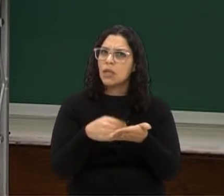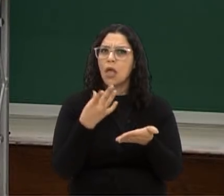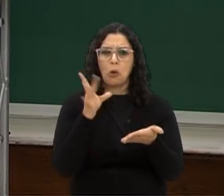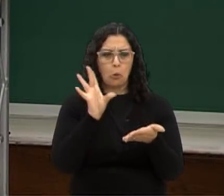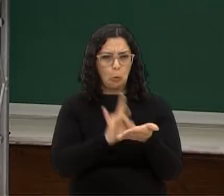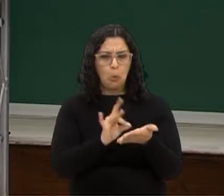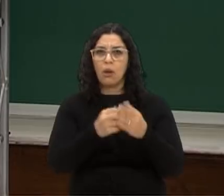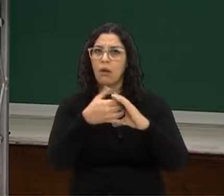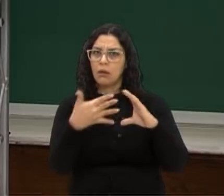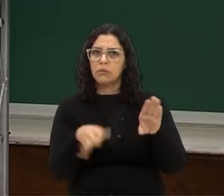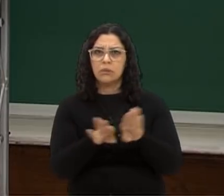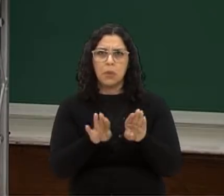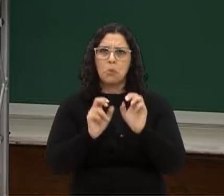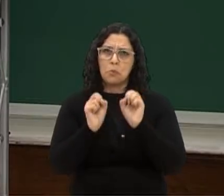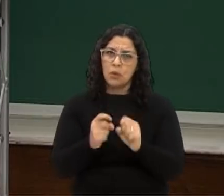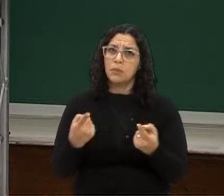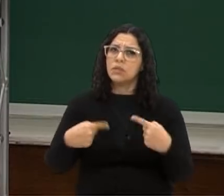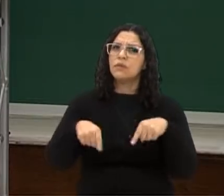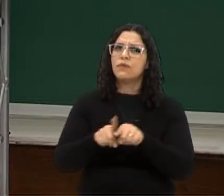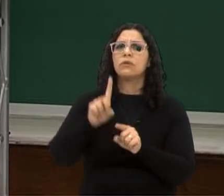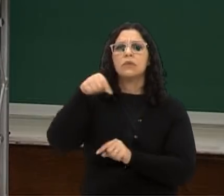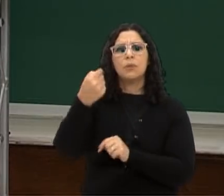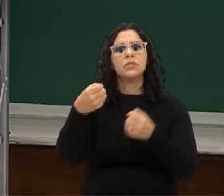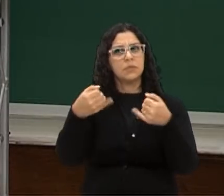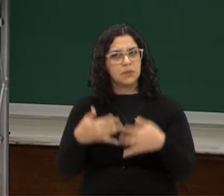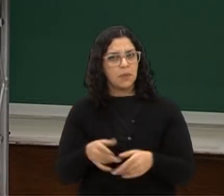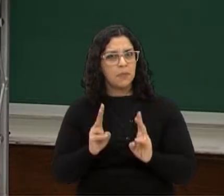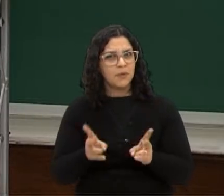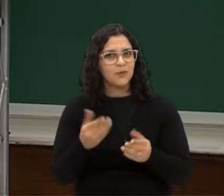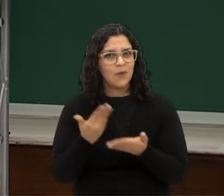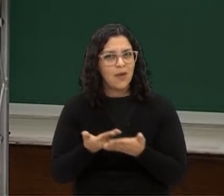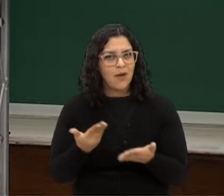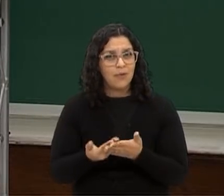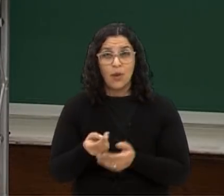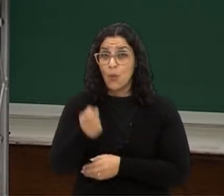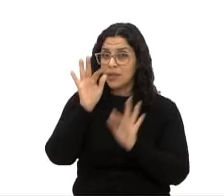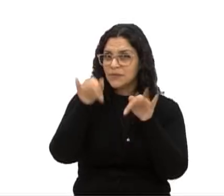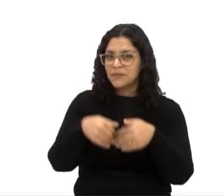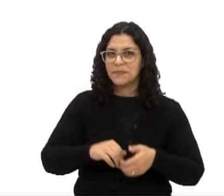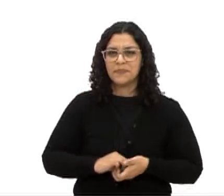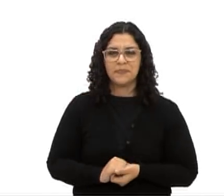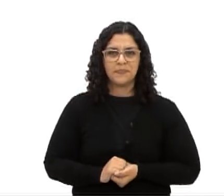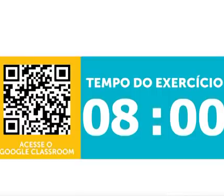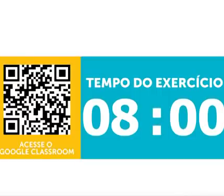algumas características e a gente volta daqui a pouco para continuar nossa aula aí que está quase no fim.